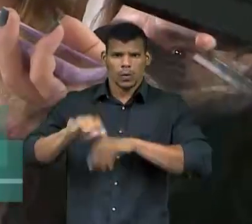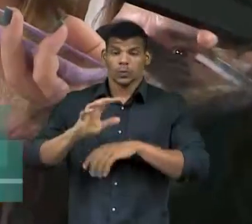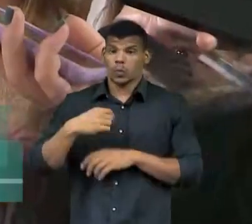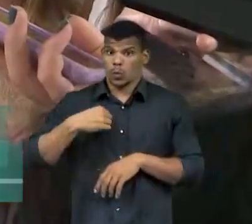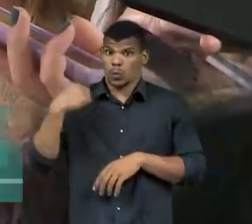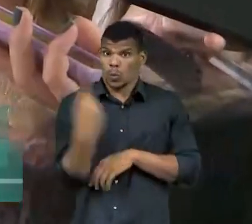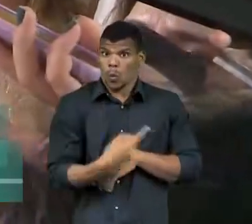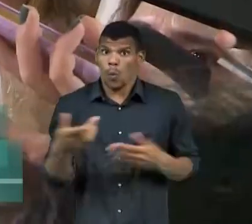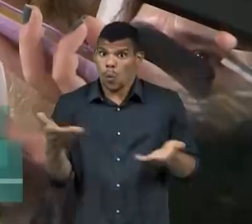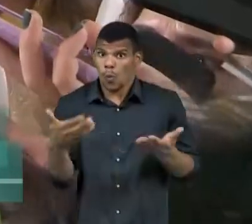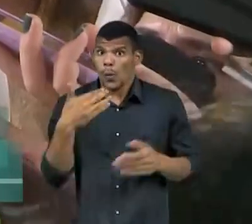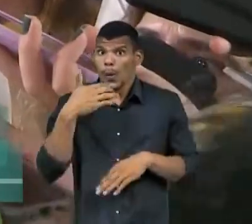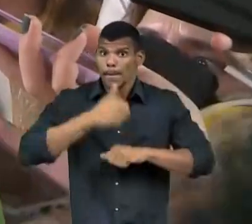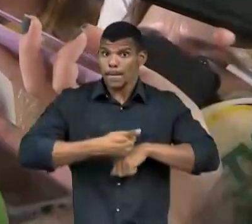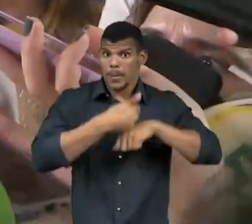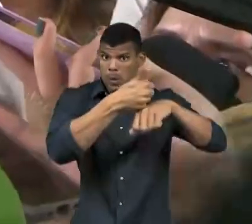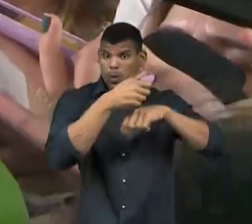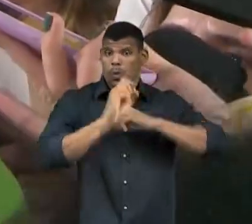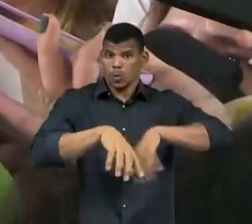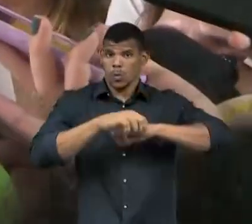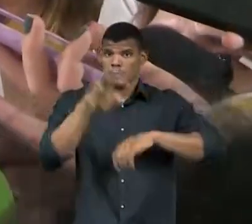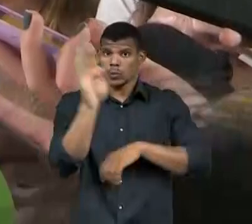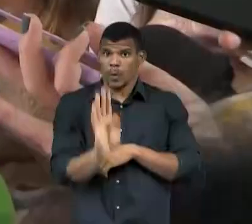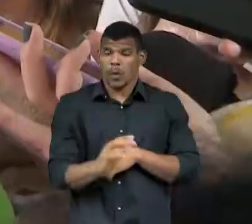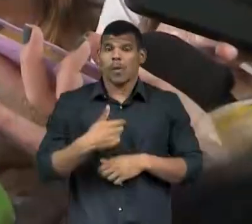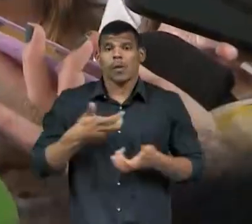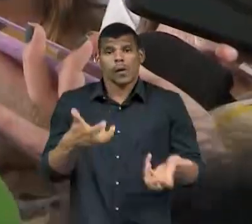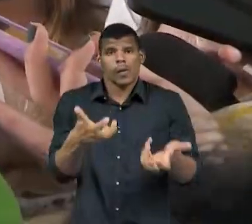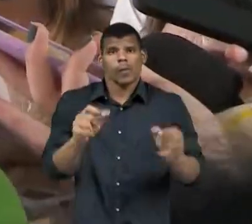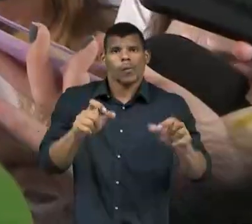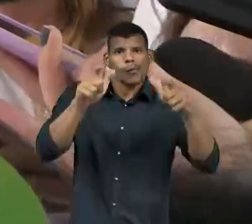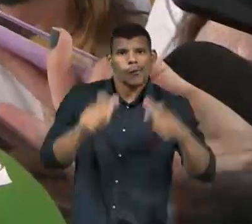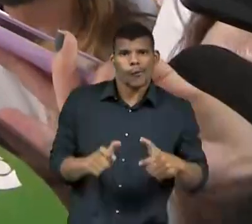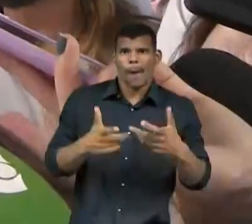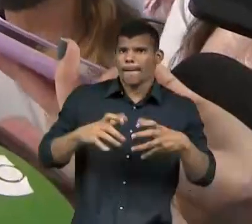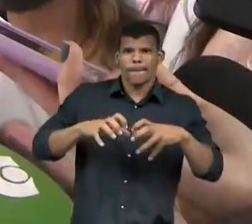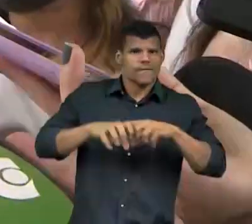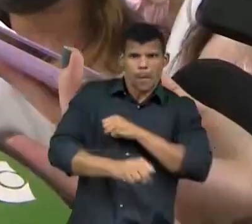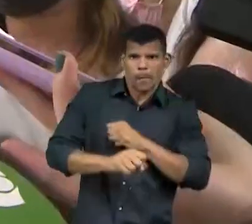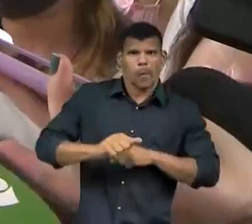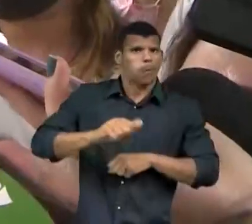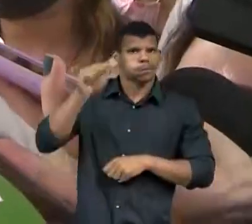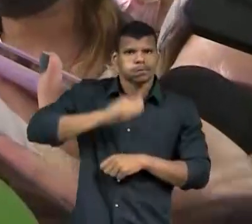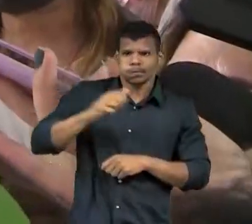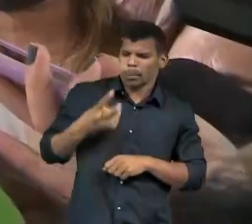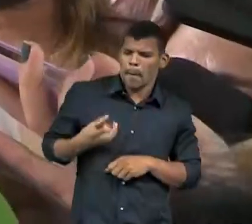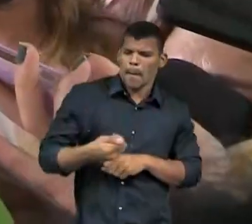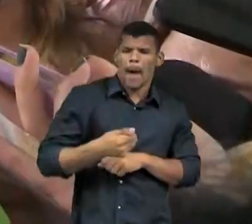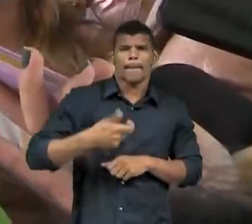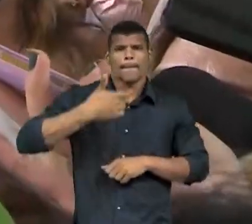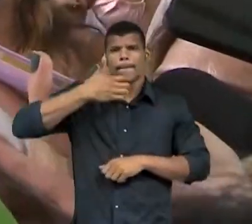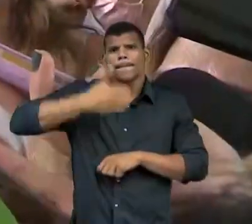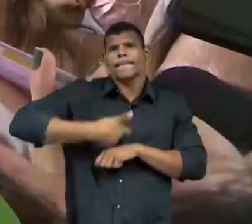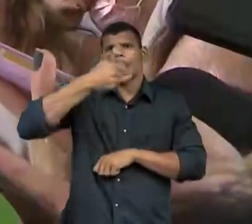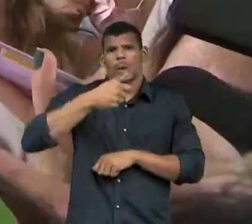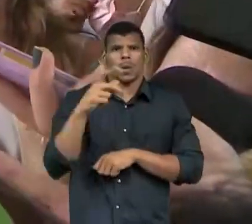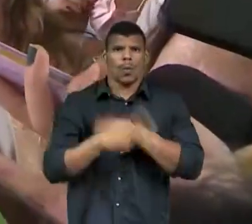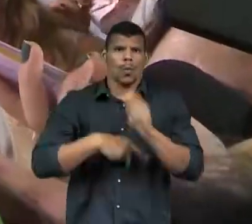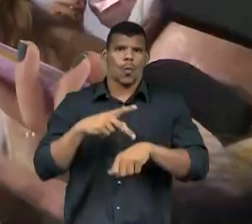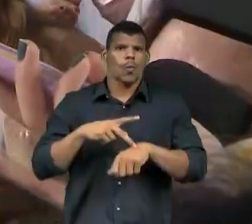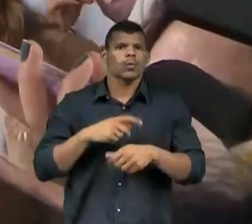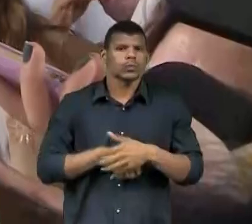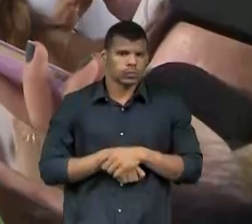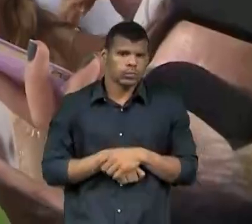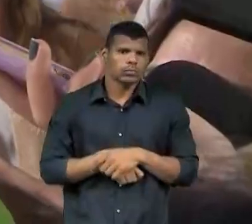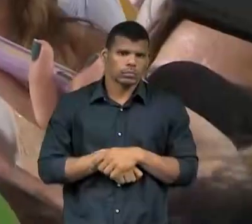a melhor educação do Brasil, nós queremos ter o melhor centro de formação do país, com toda a estrutura, com todas as condições para apoiar e